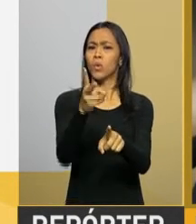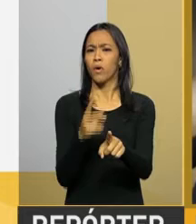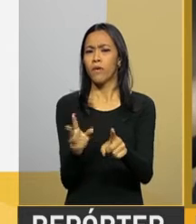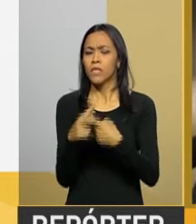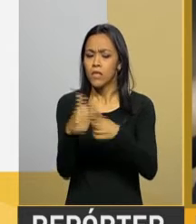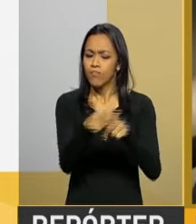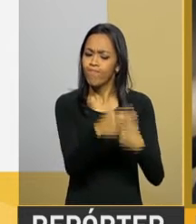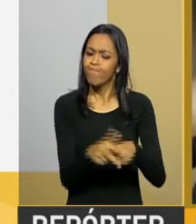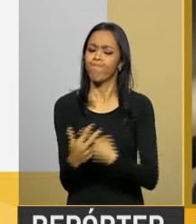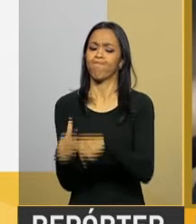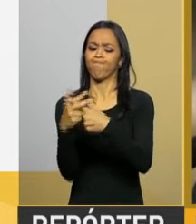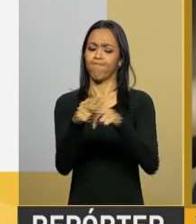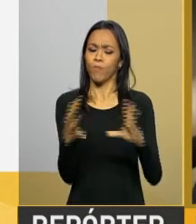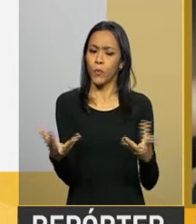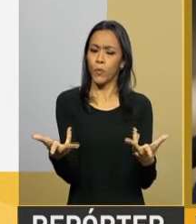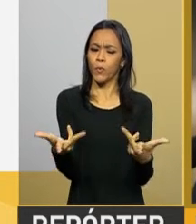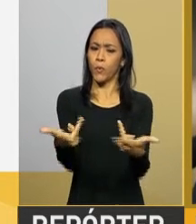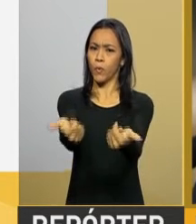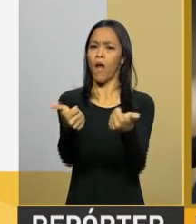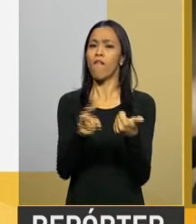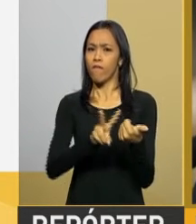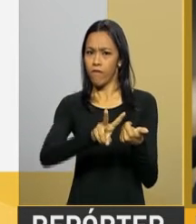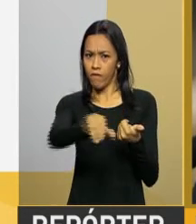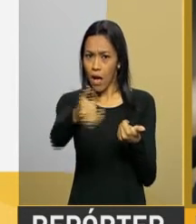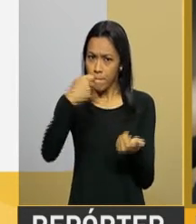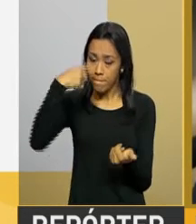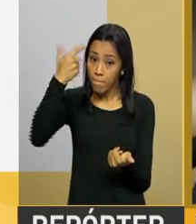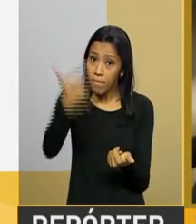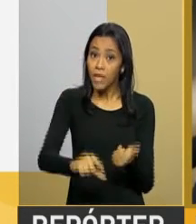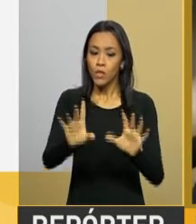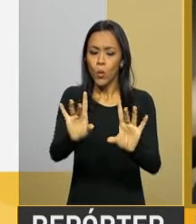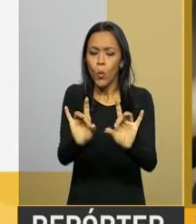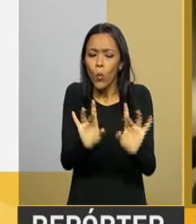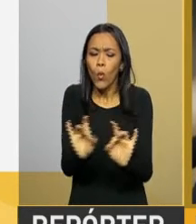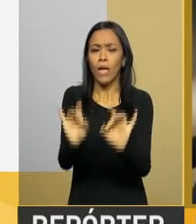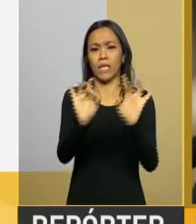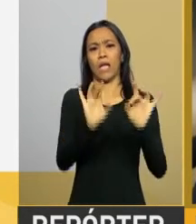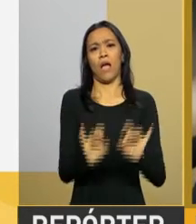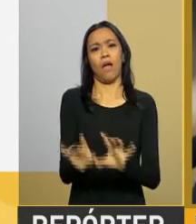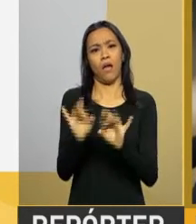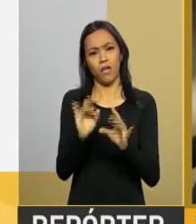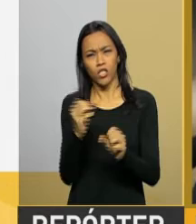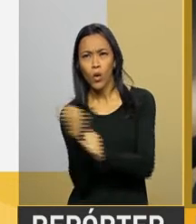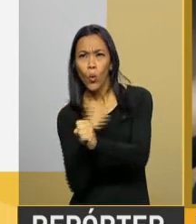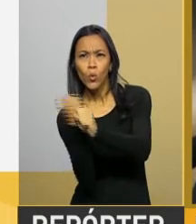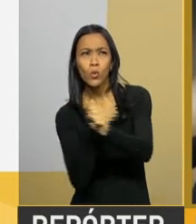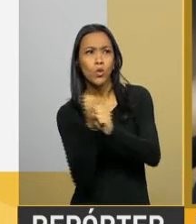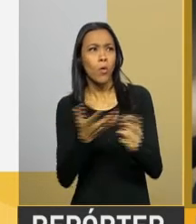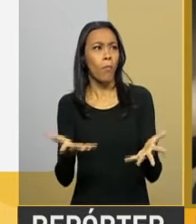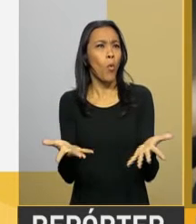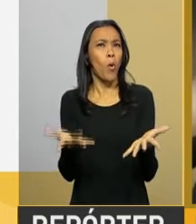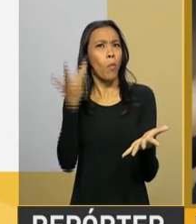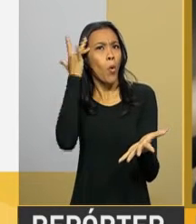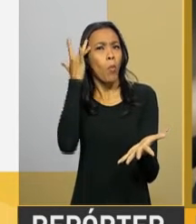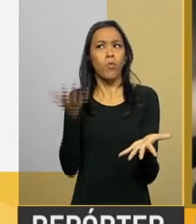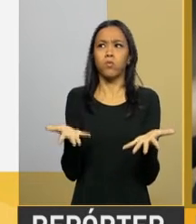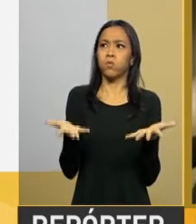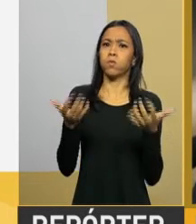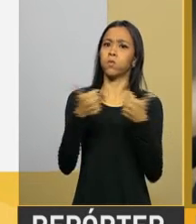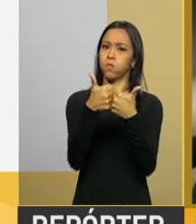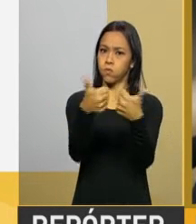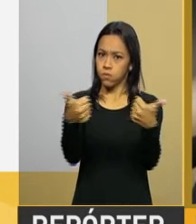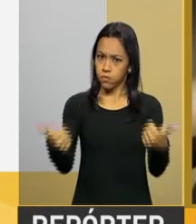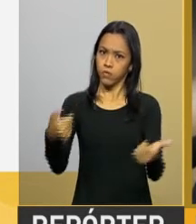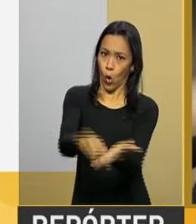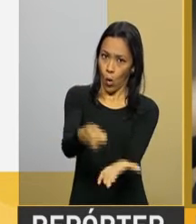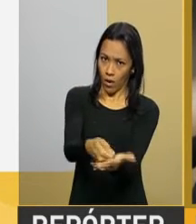aperfeiçoado, vai ser melhorado, vai ser cobrado mais qualidade na unidade, na qualidade da unidade entregue à